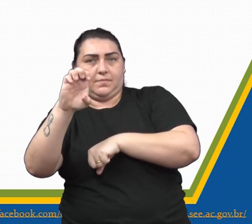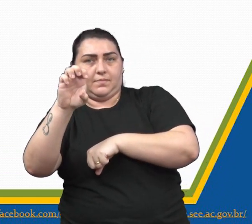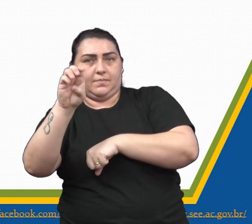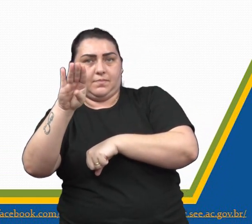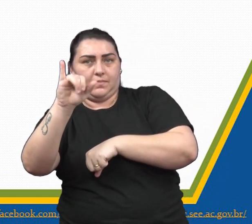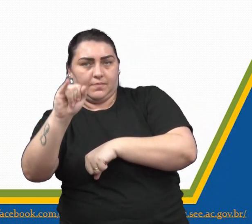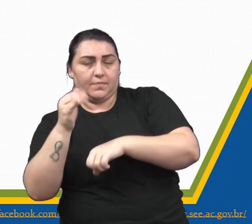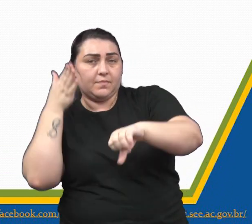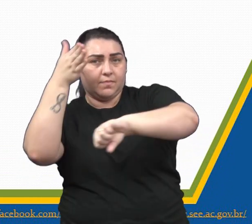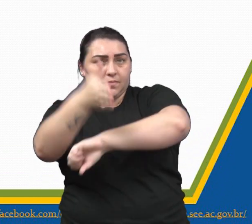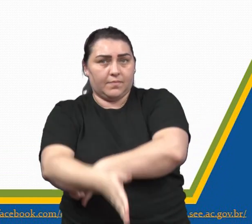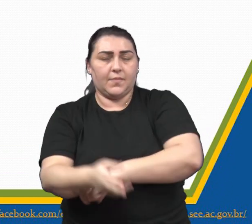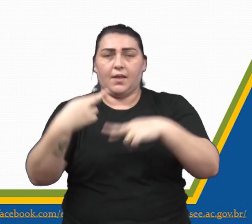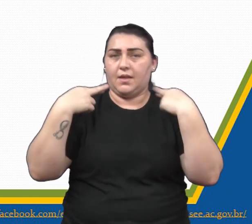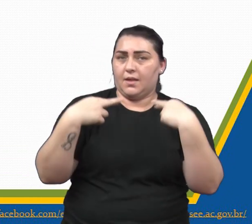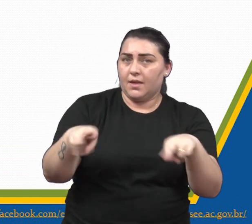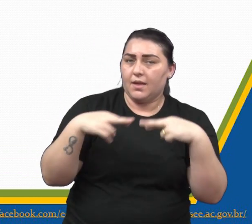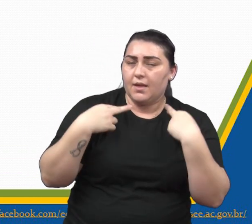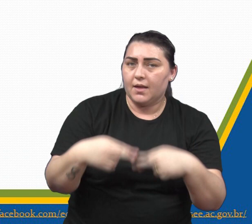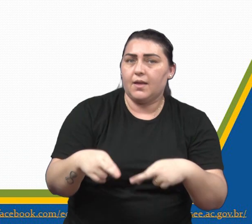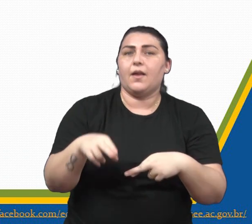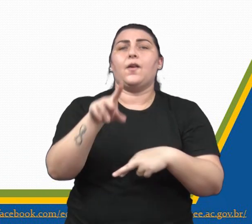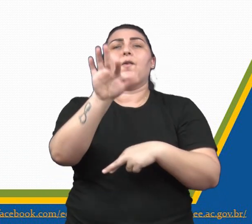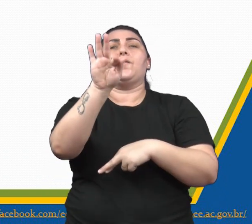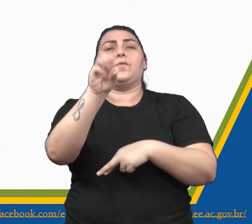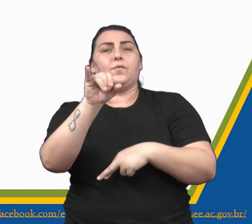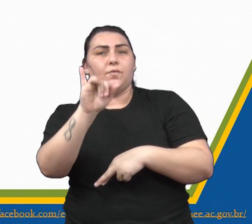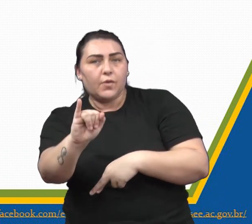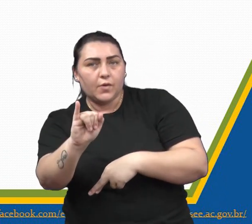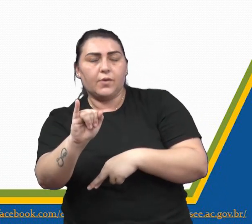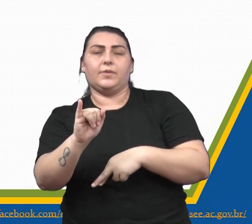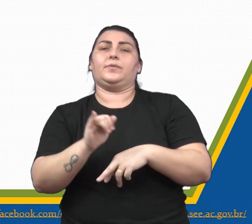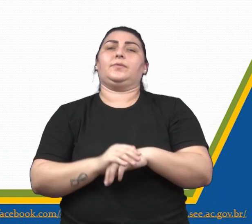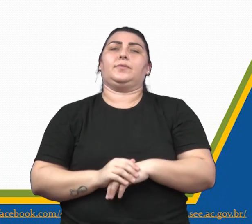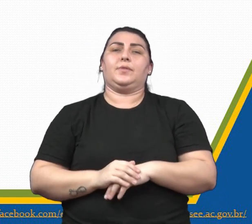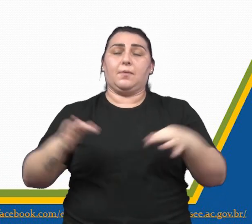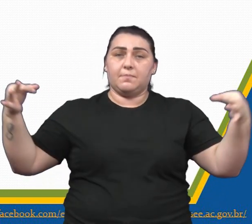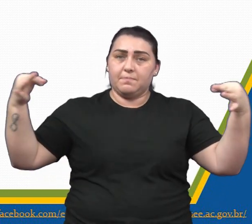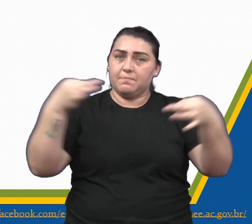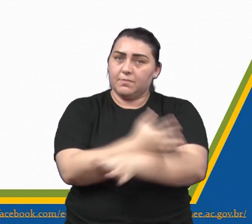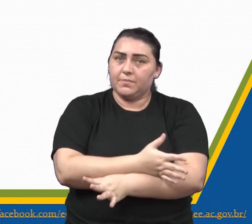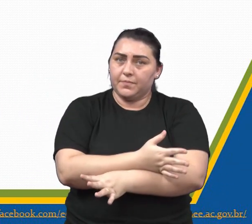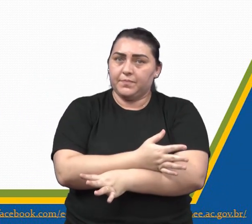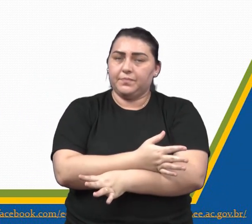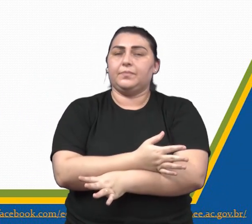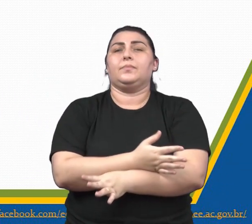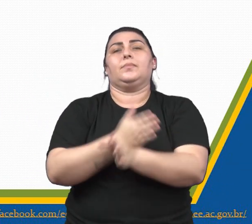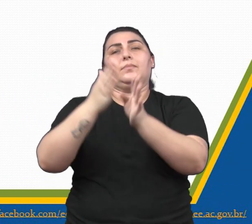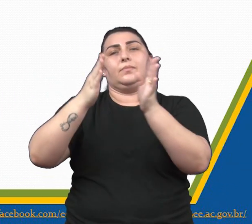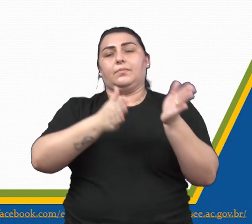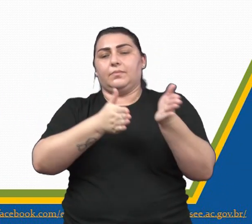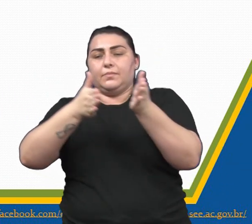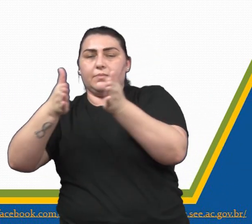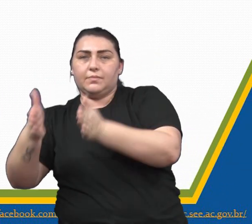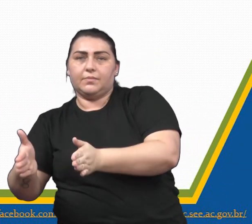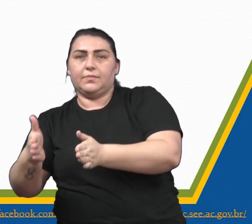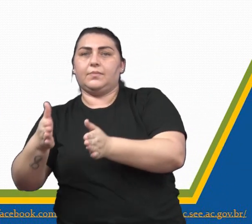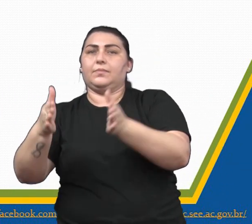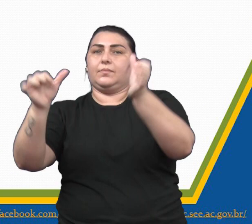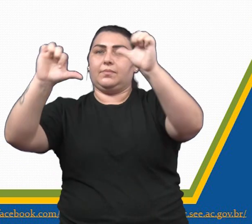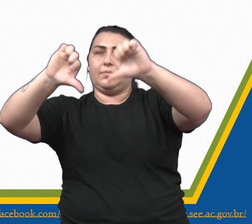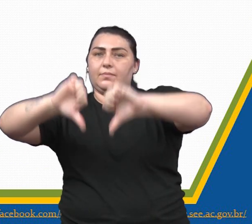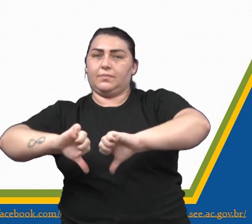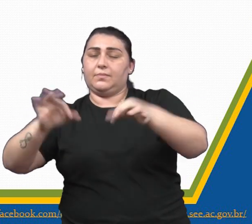reclamar, respondeu e foi, pois se tratam de ações concluídas. No pretérito imperfeito, temos